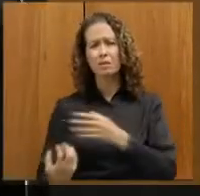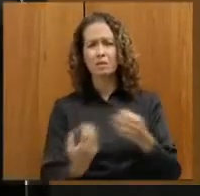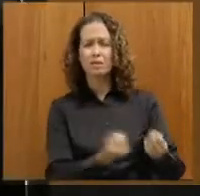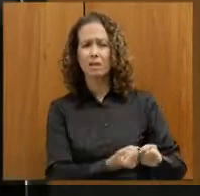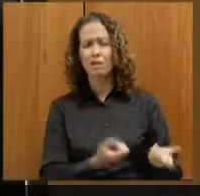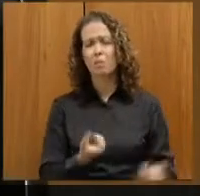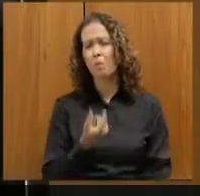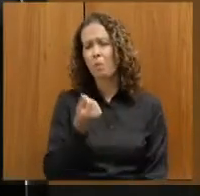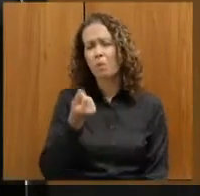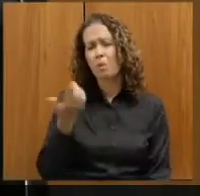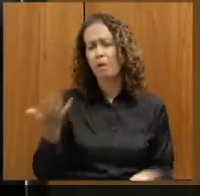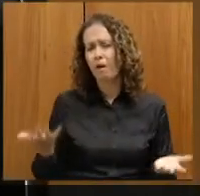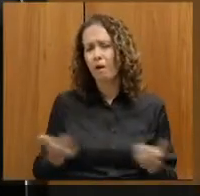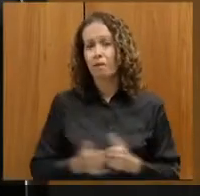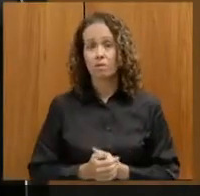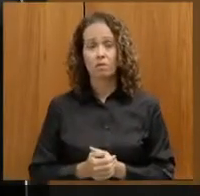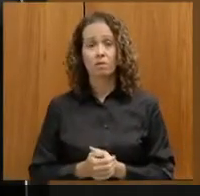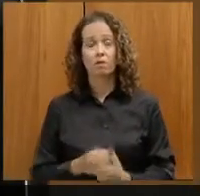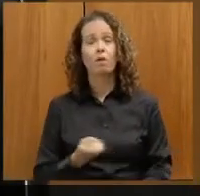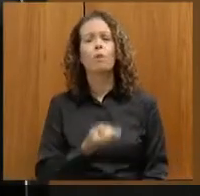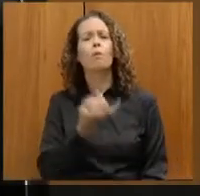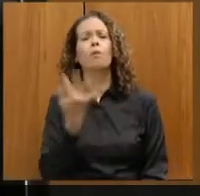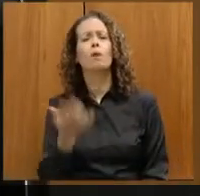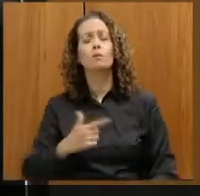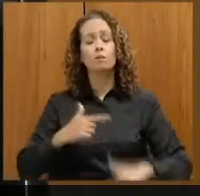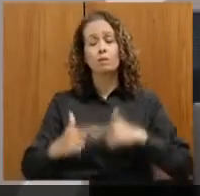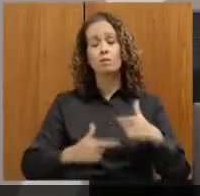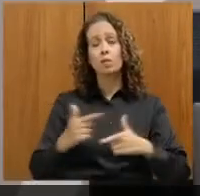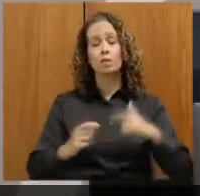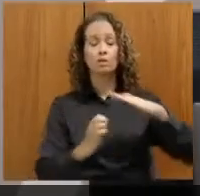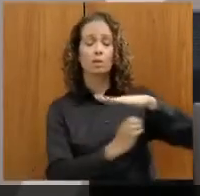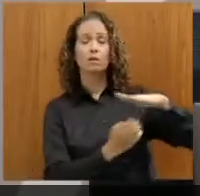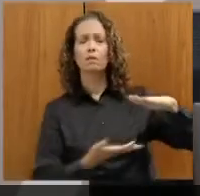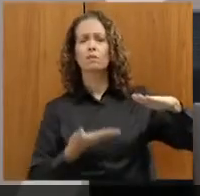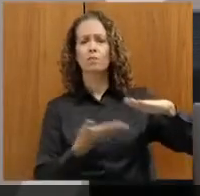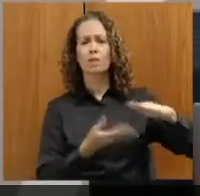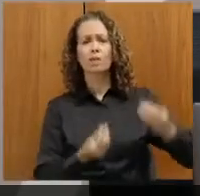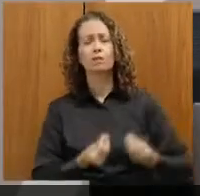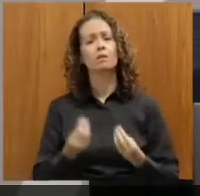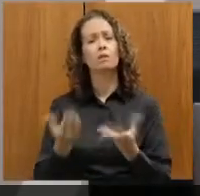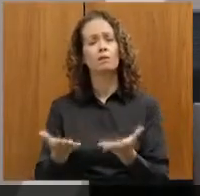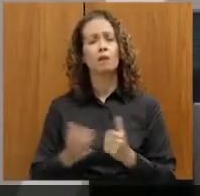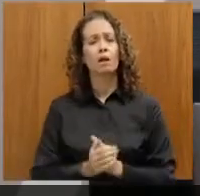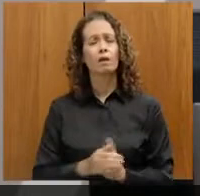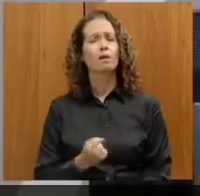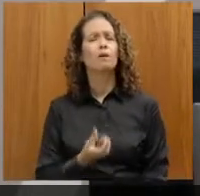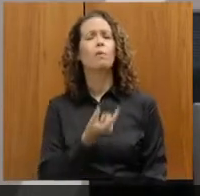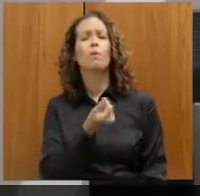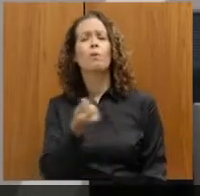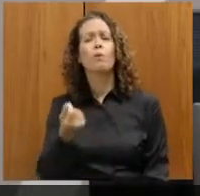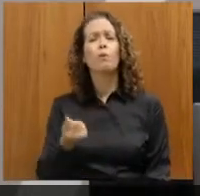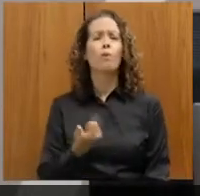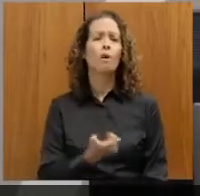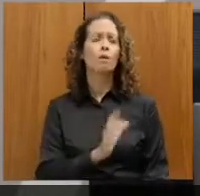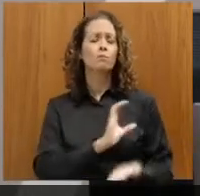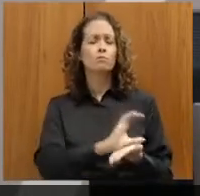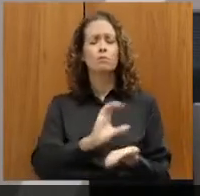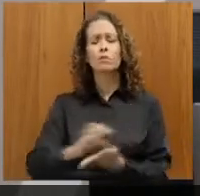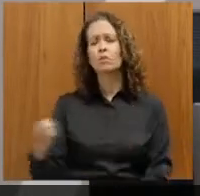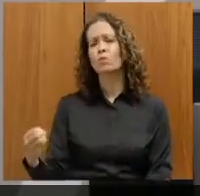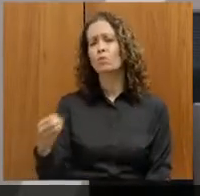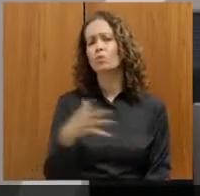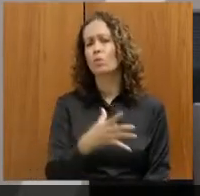ponto quantos empregos essa empresa gera quantos investimentos novos foram